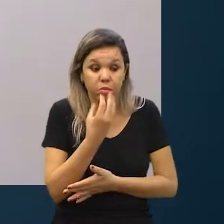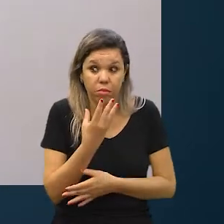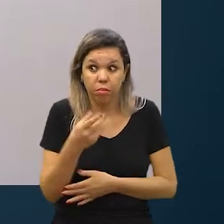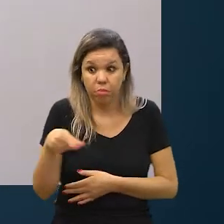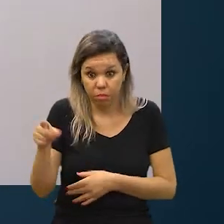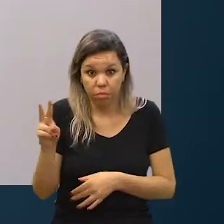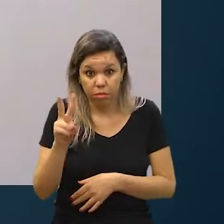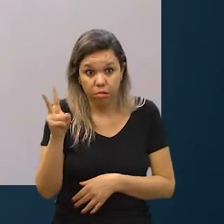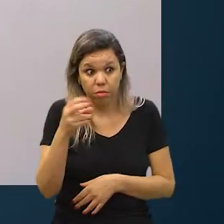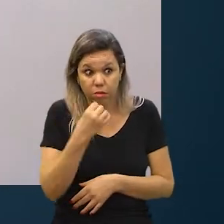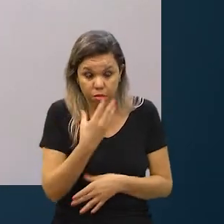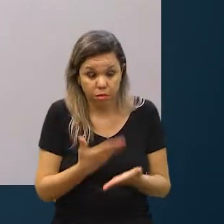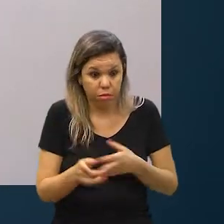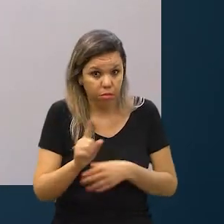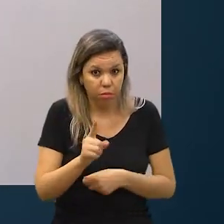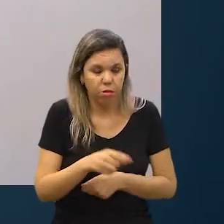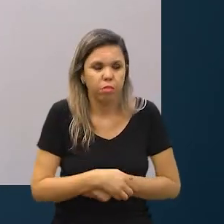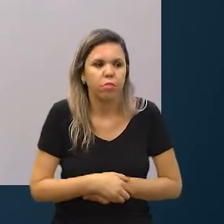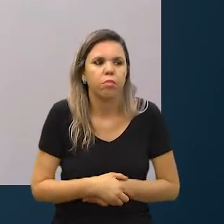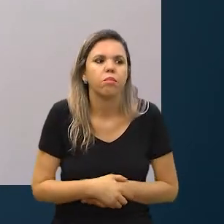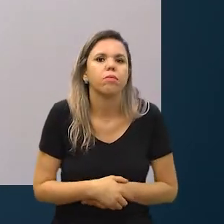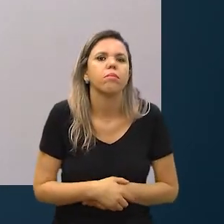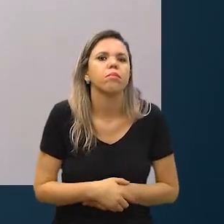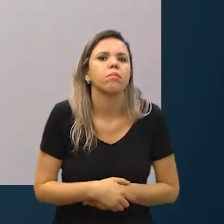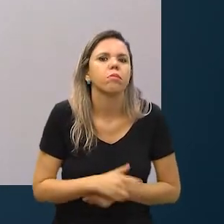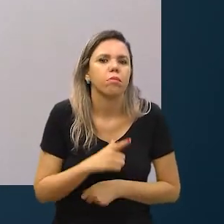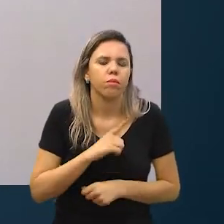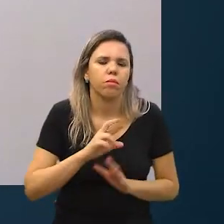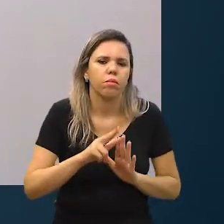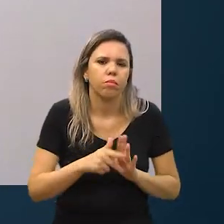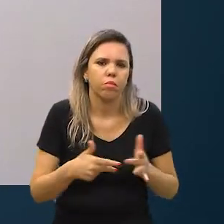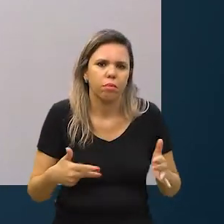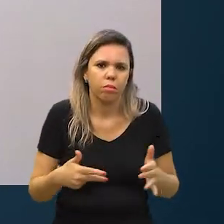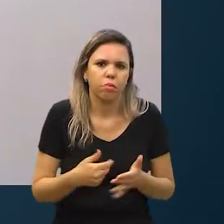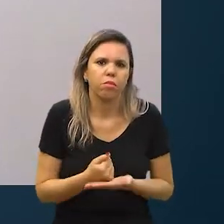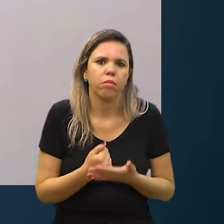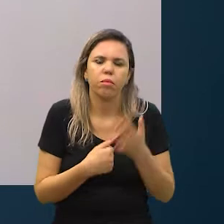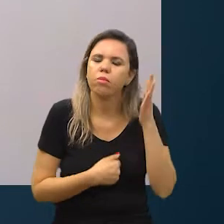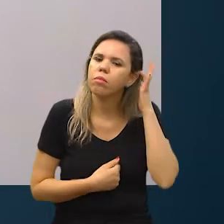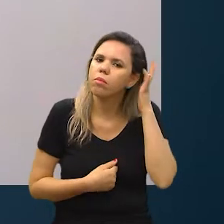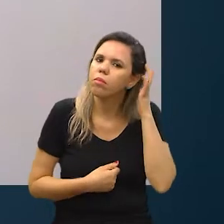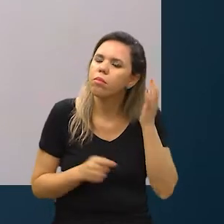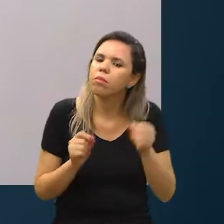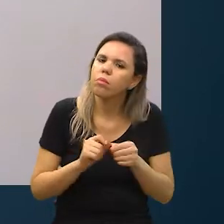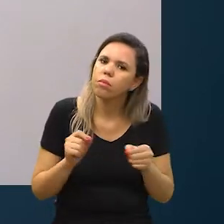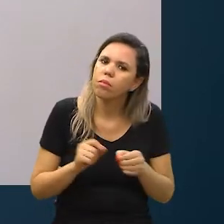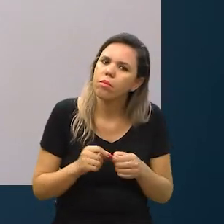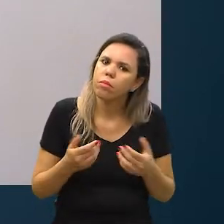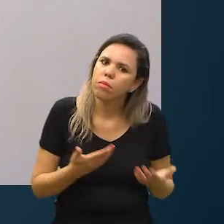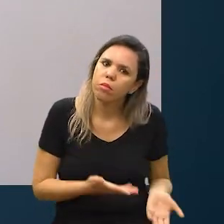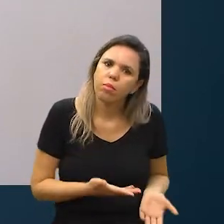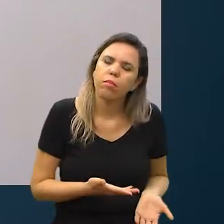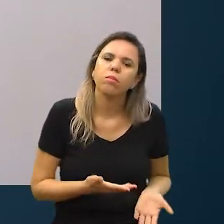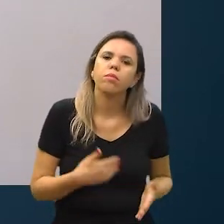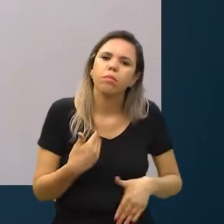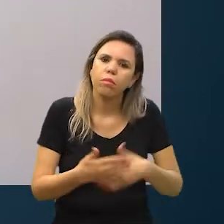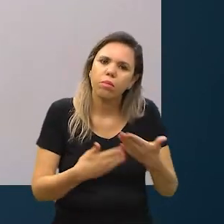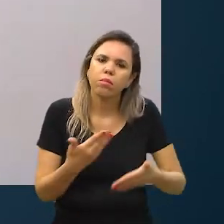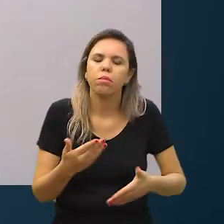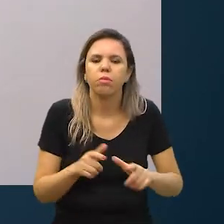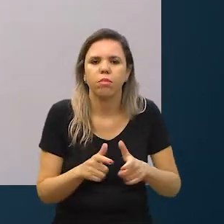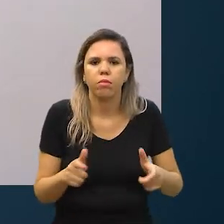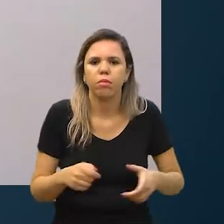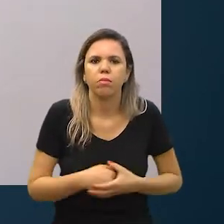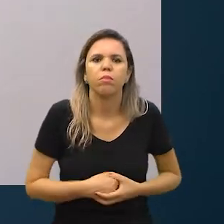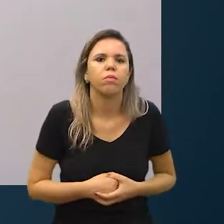lá e compra também para você não perder, né? Então, a gente tem uma série hoje aí de atributos, né, que fazem com que a gente cada vez mais